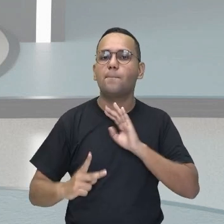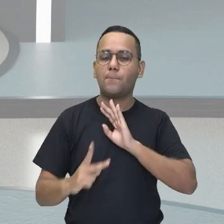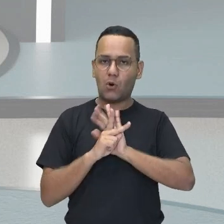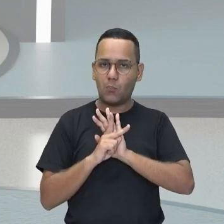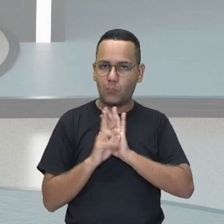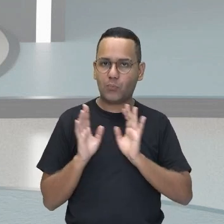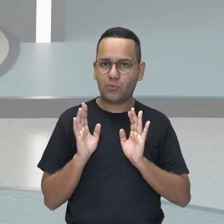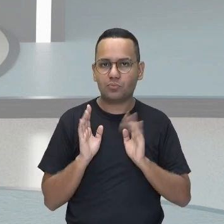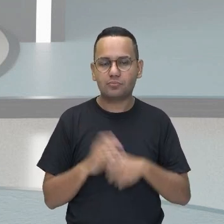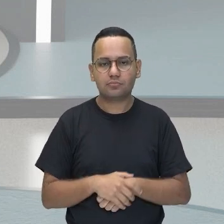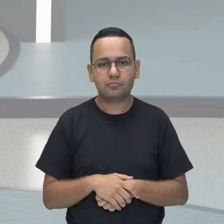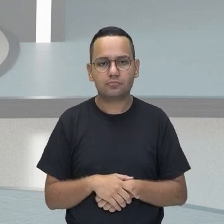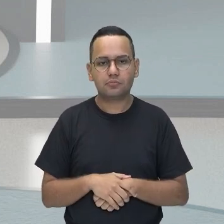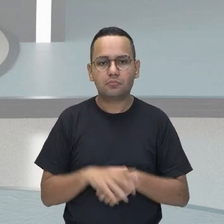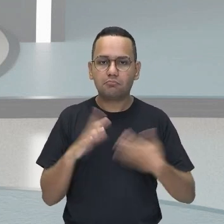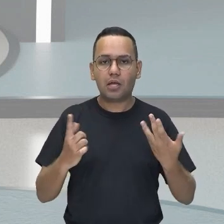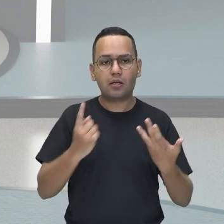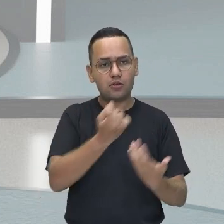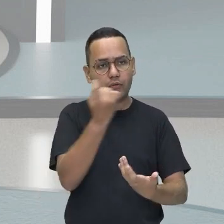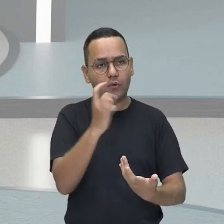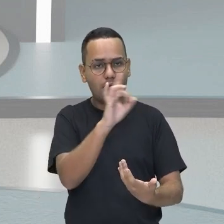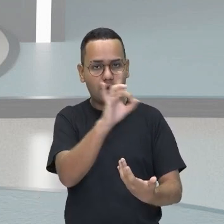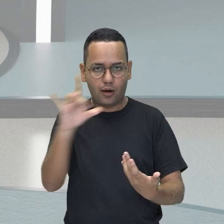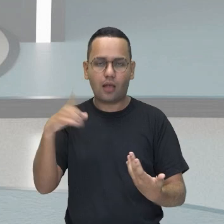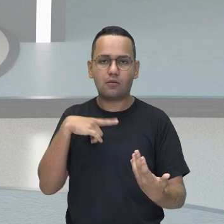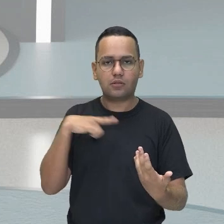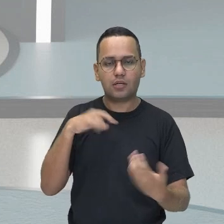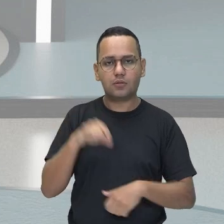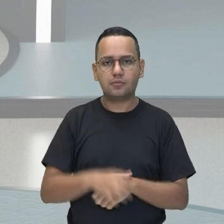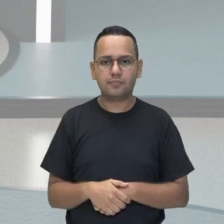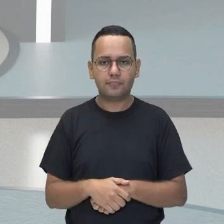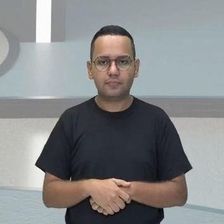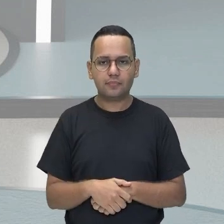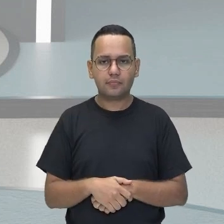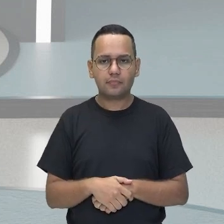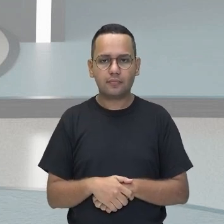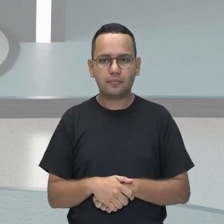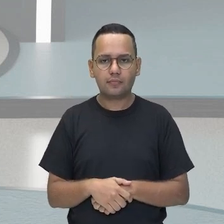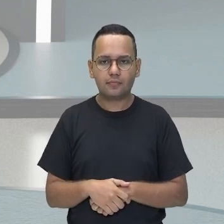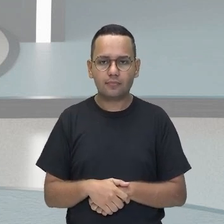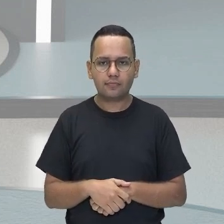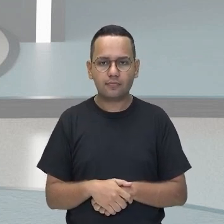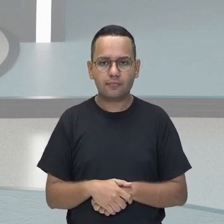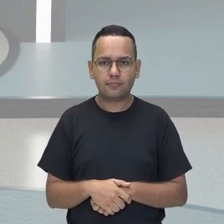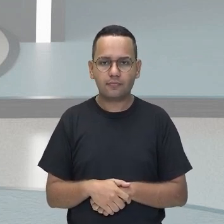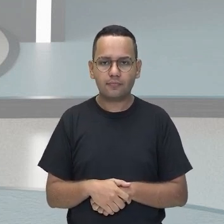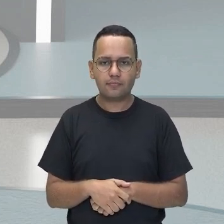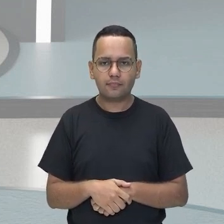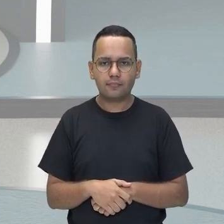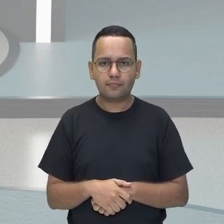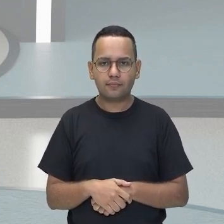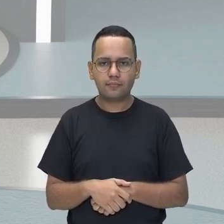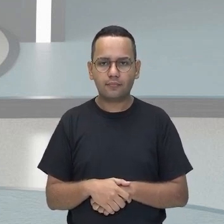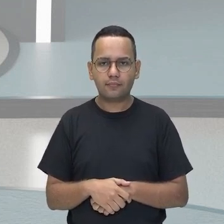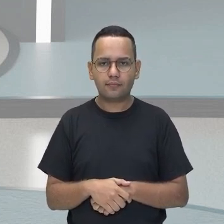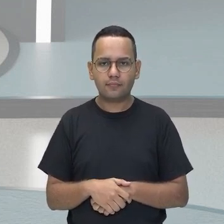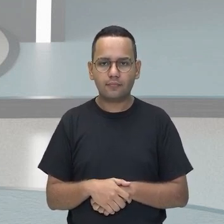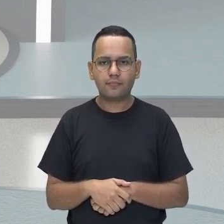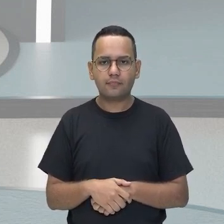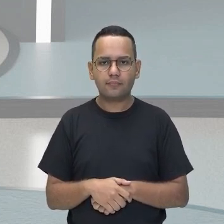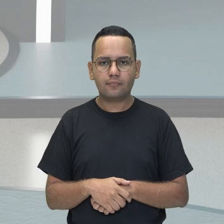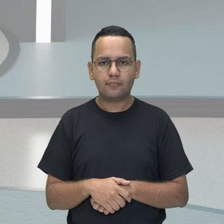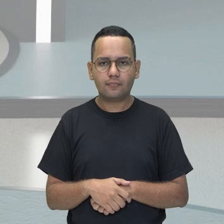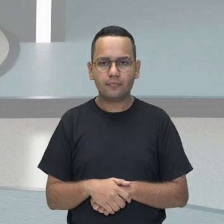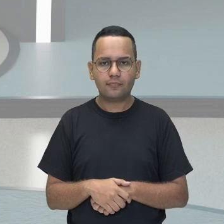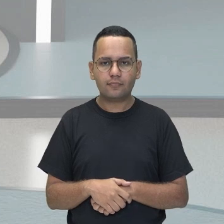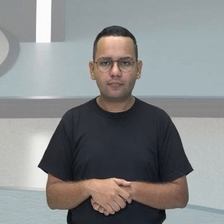cuidado individual, todo mundo tem que ter, e evita também cenas constrangedoras, como as que nós propusemos nas aulas, né? De